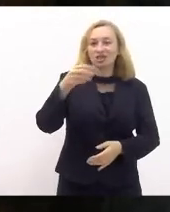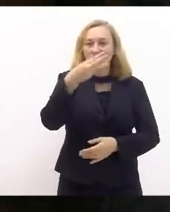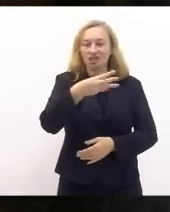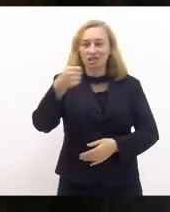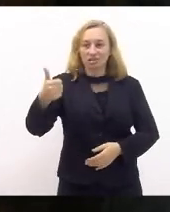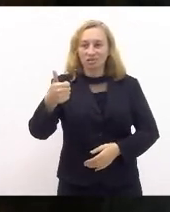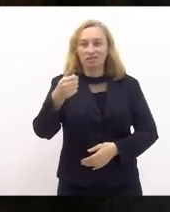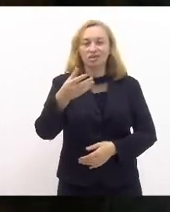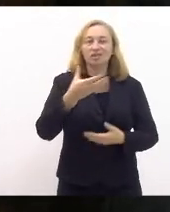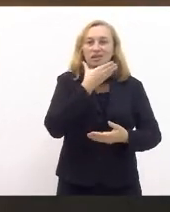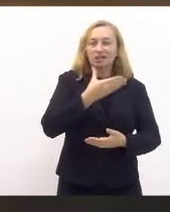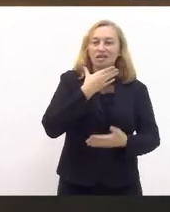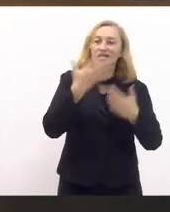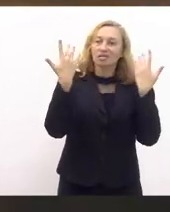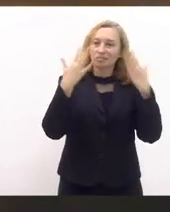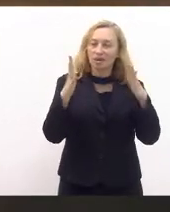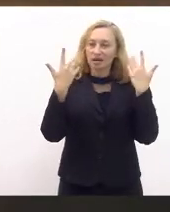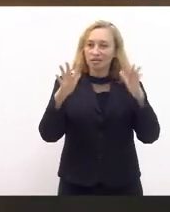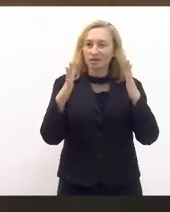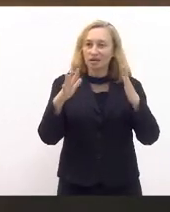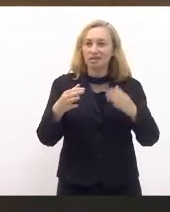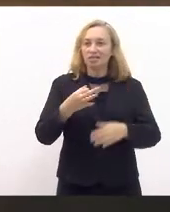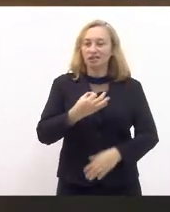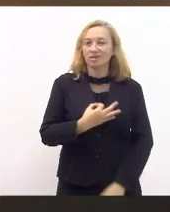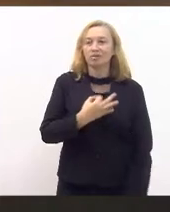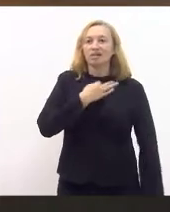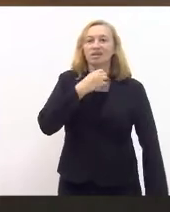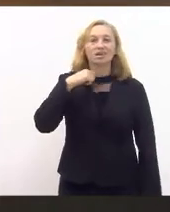dezembro. Parabéns e muito merecida a medalha Tiradentes.